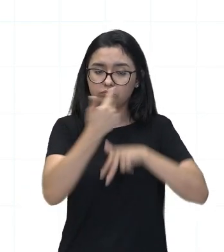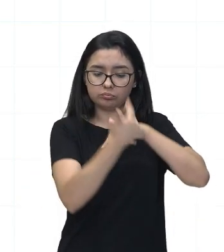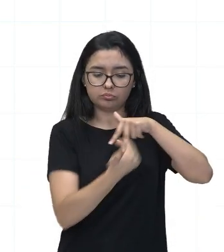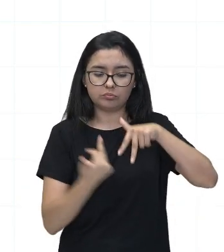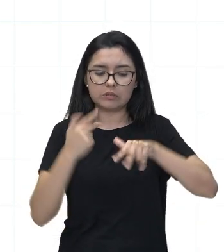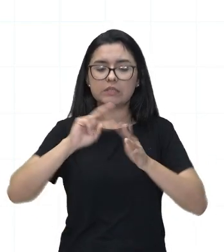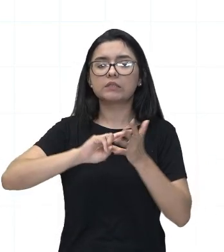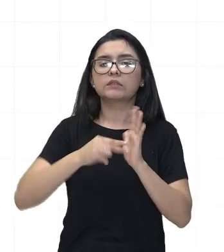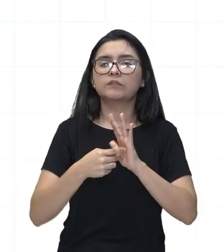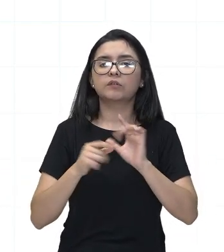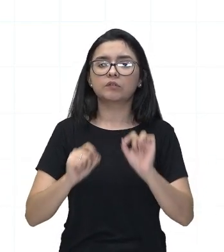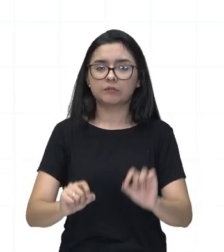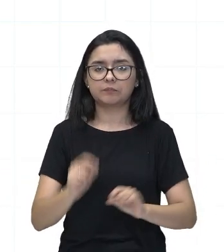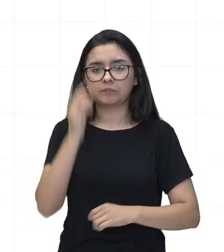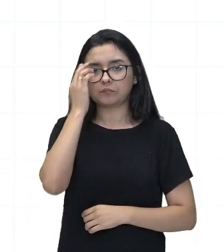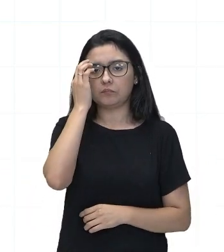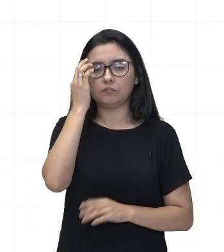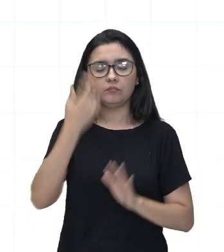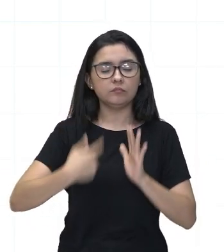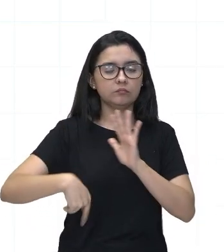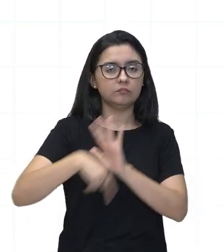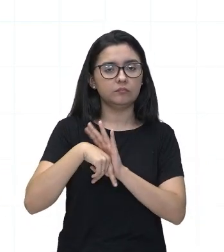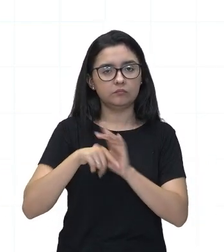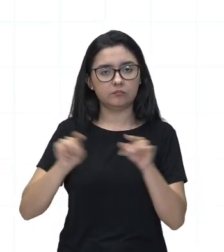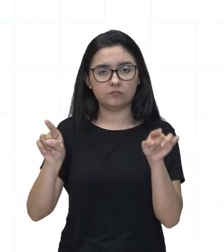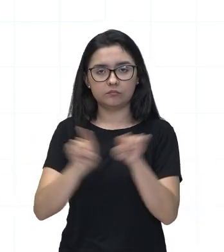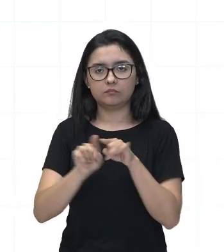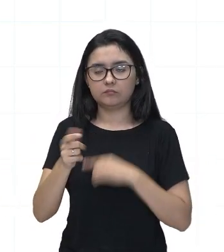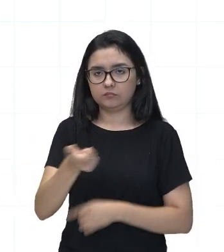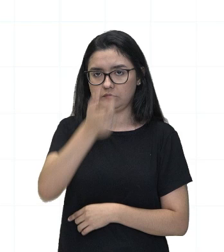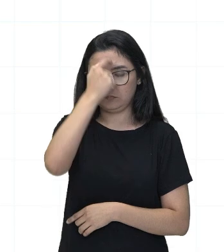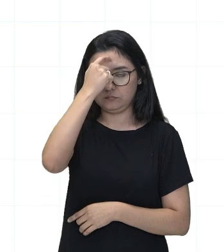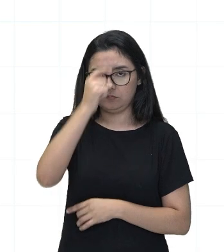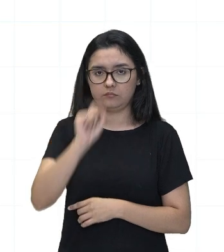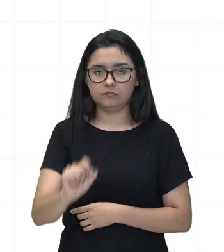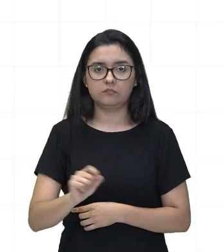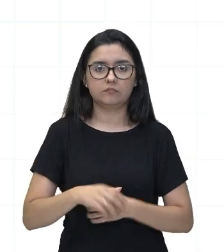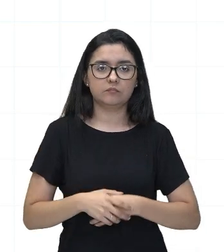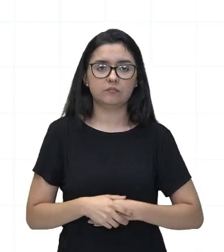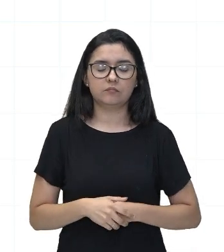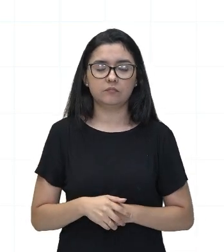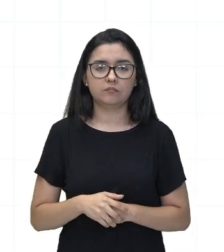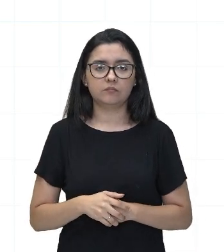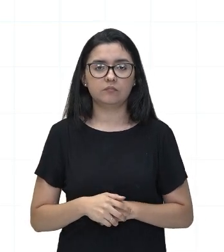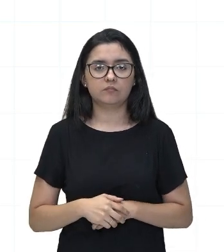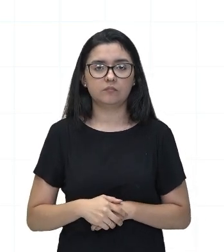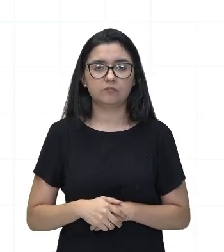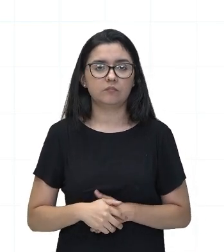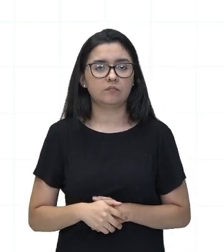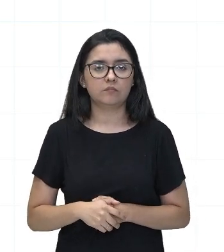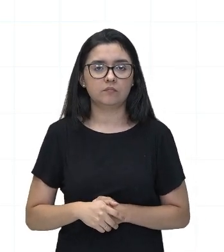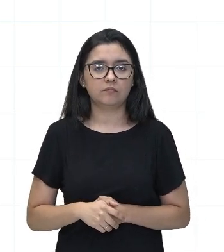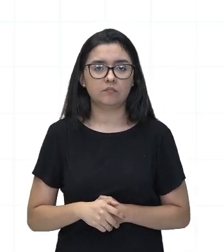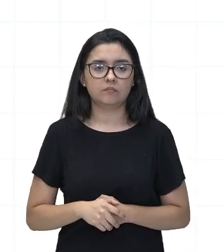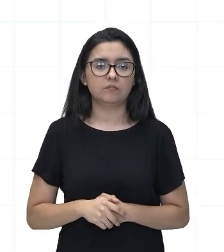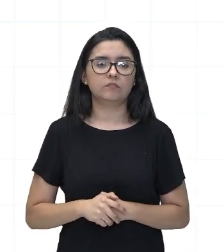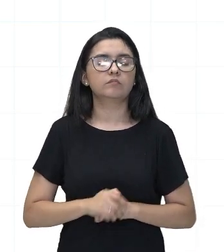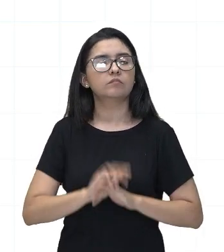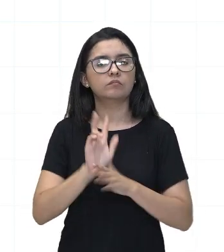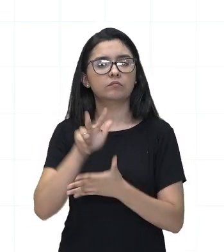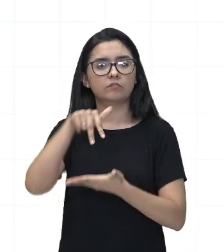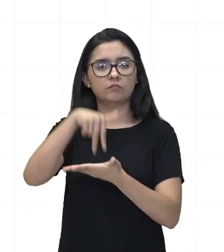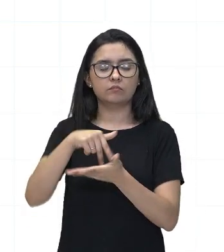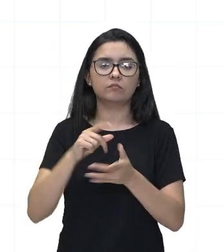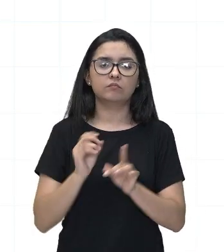sinal de pertencimento e conscientização do ser e estar no mundo e